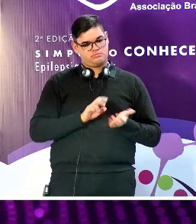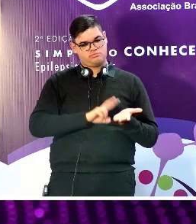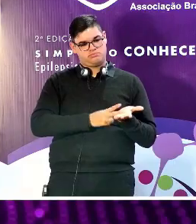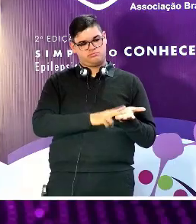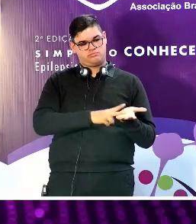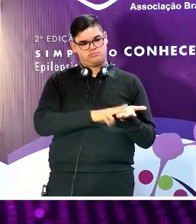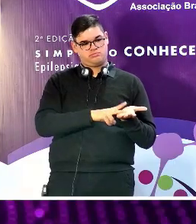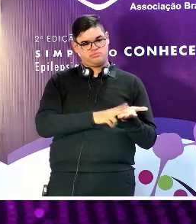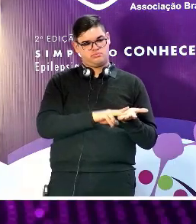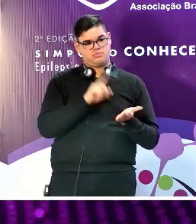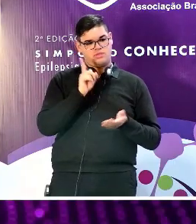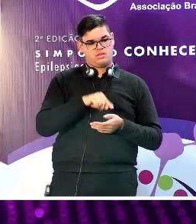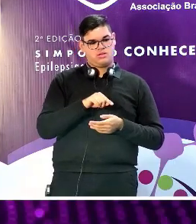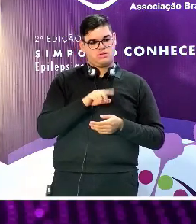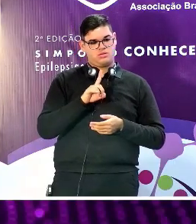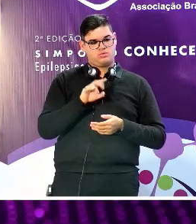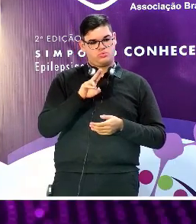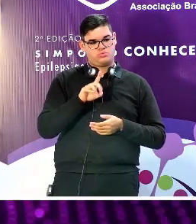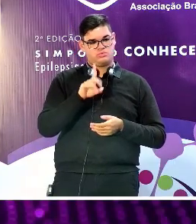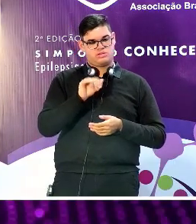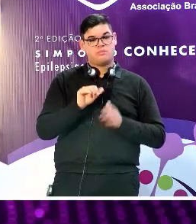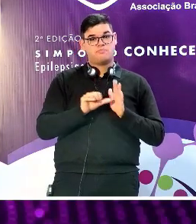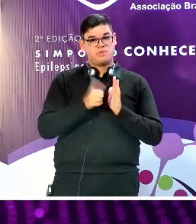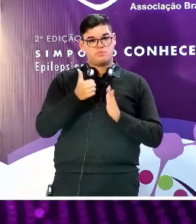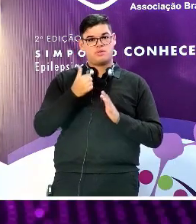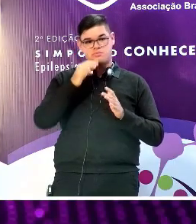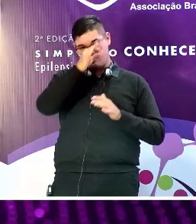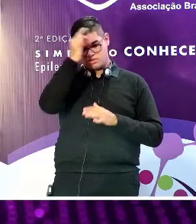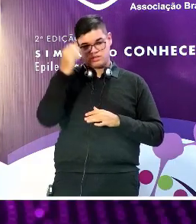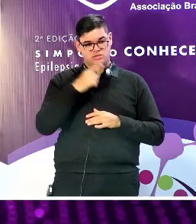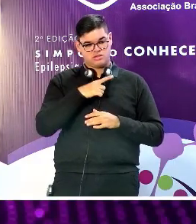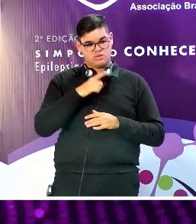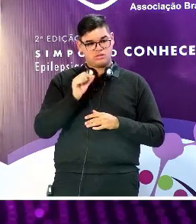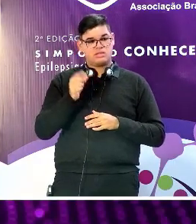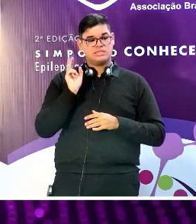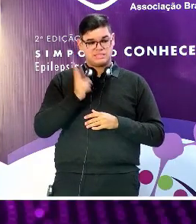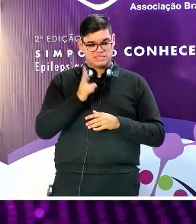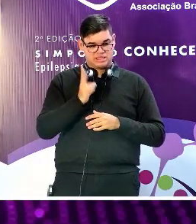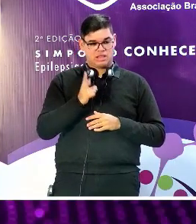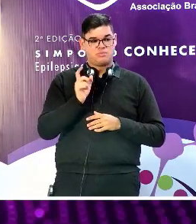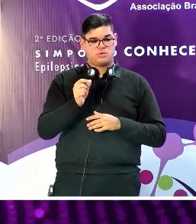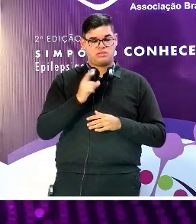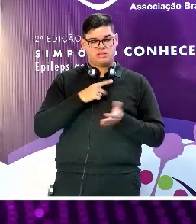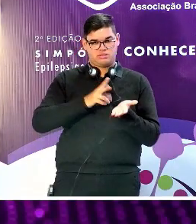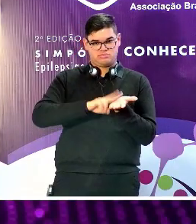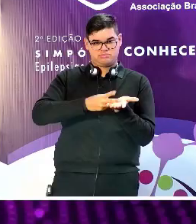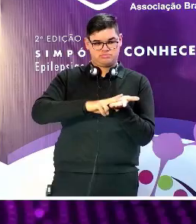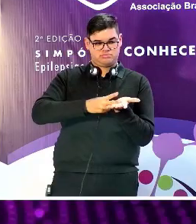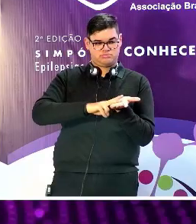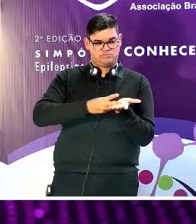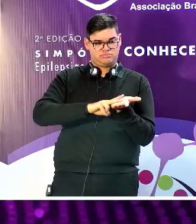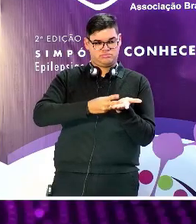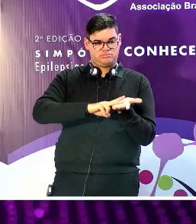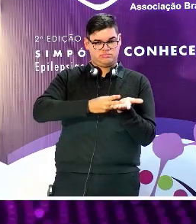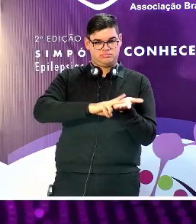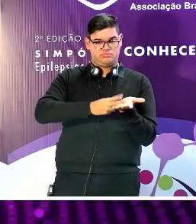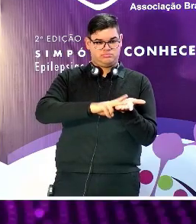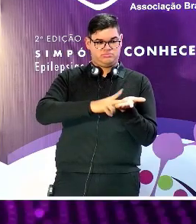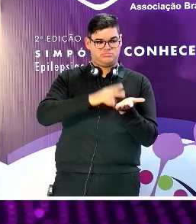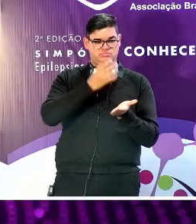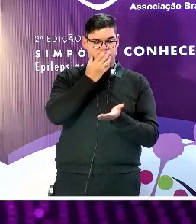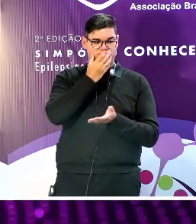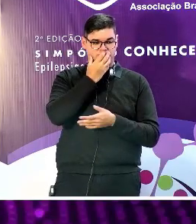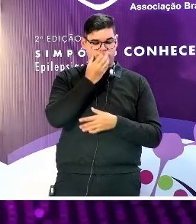Esse é o Buda, foi o nosso primeiro paciente. Ele tem crises tônico-crônicas generalizadas. Ele